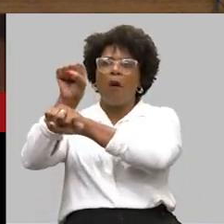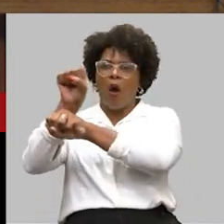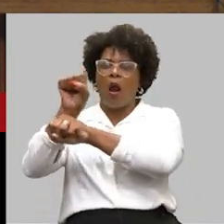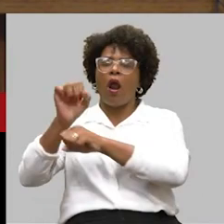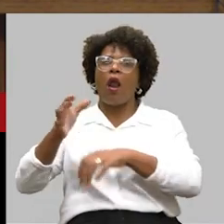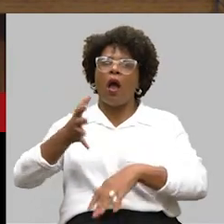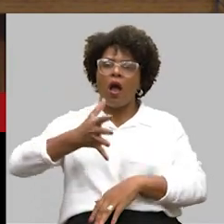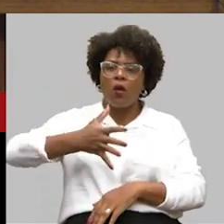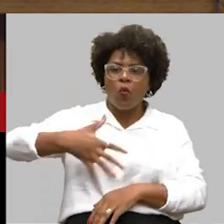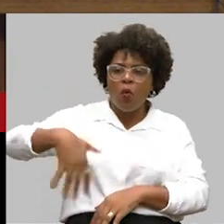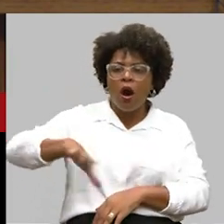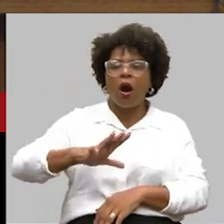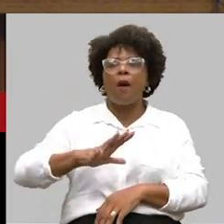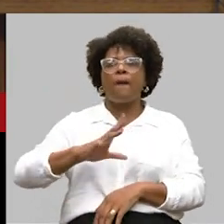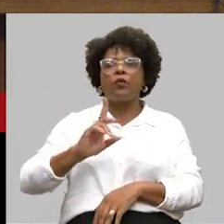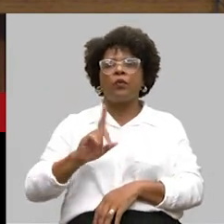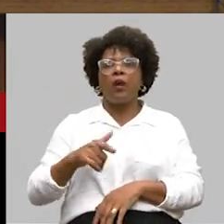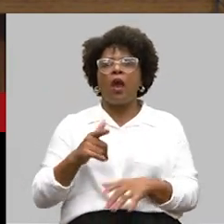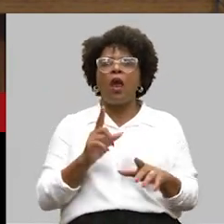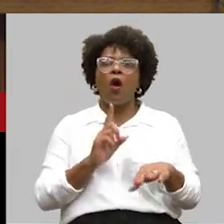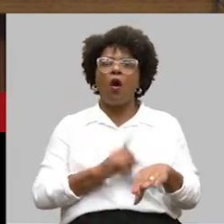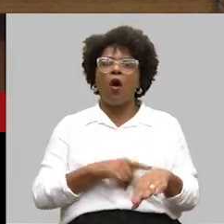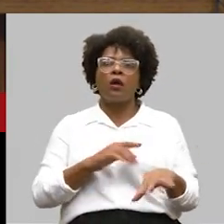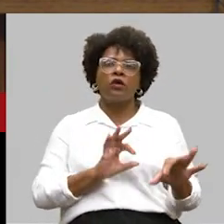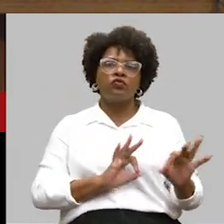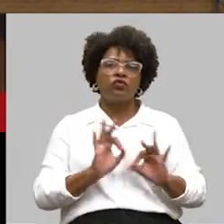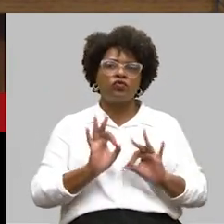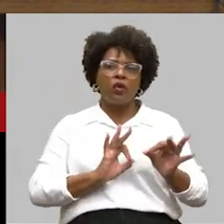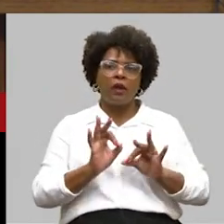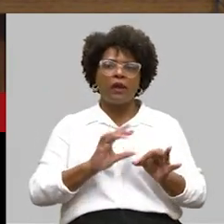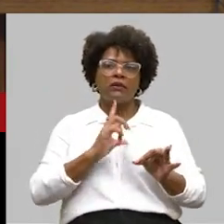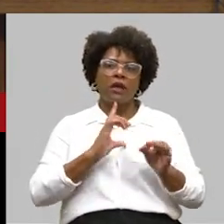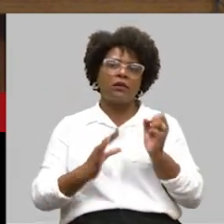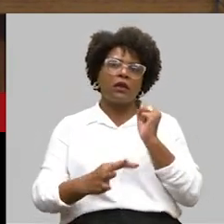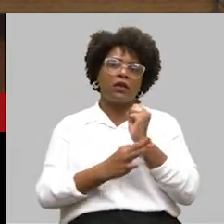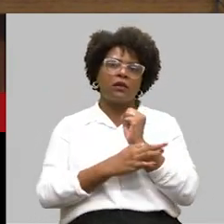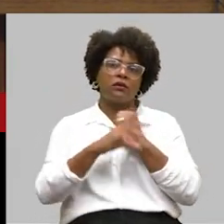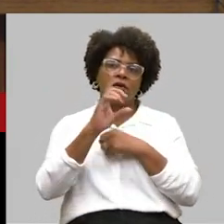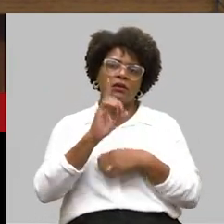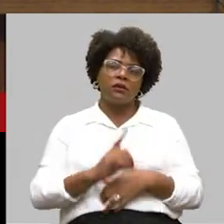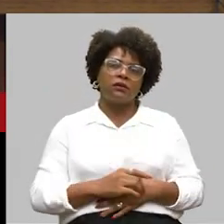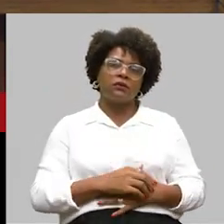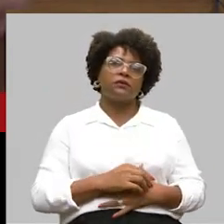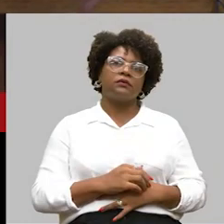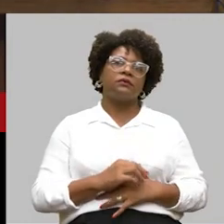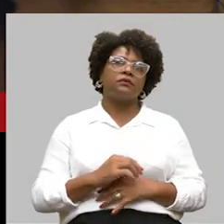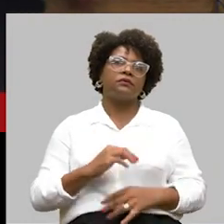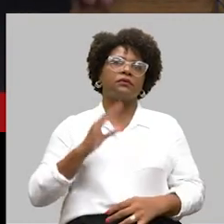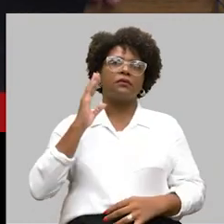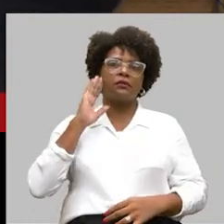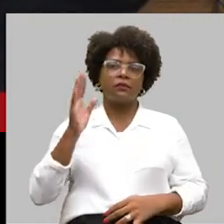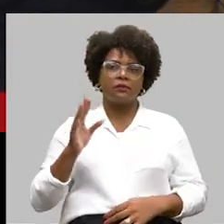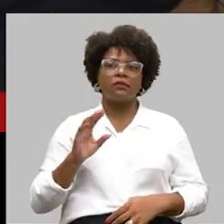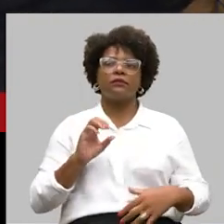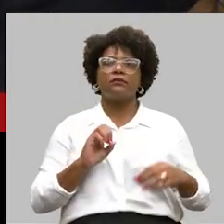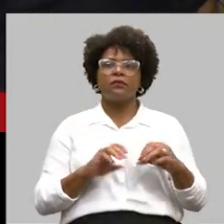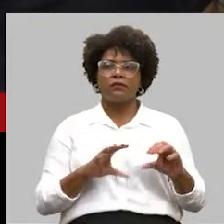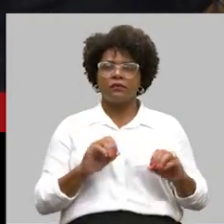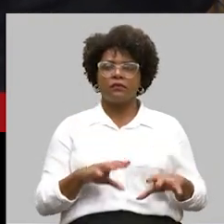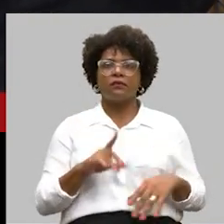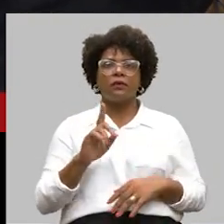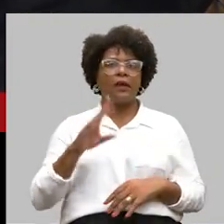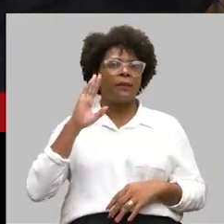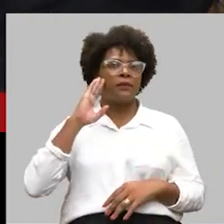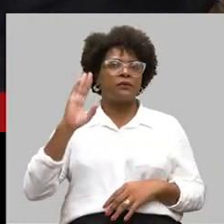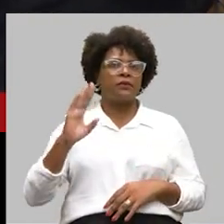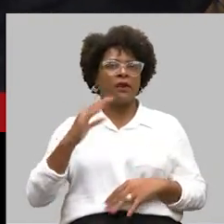articular se movimentar e garantir o nosso direito e principalmente Principalmente a nossa educação que é um direito primordial